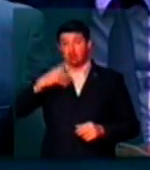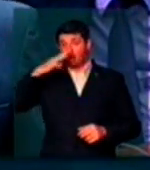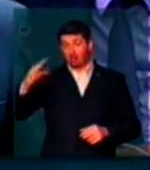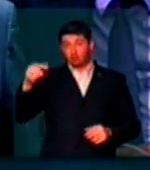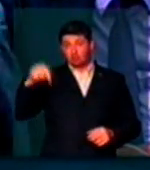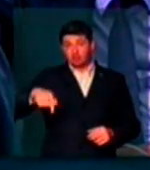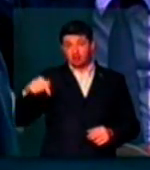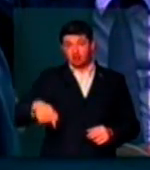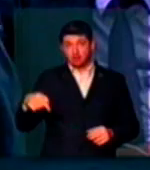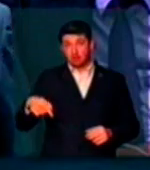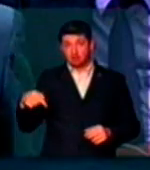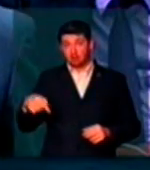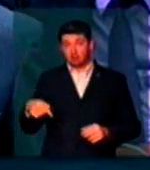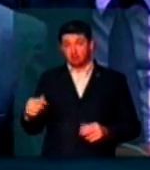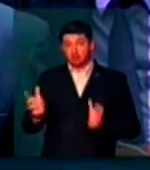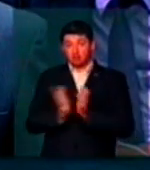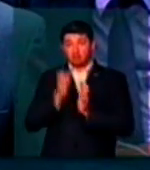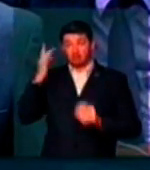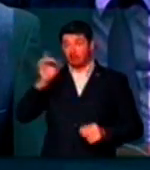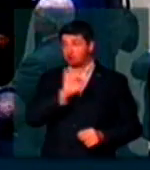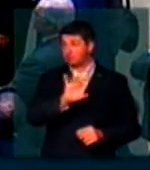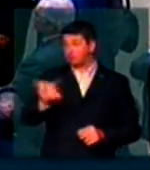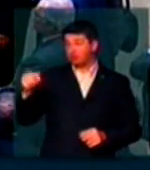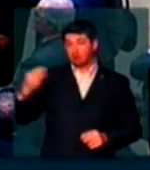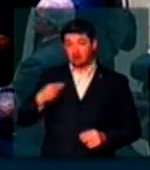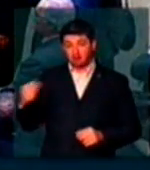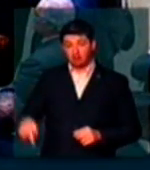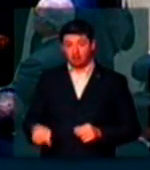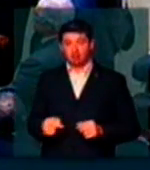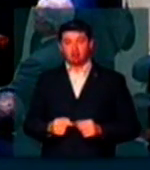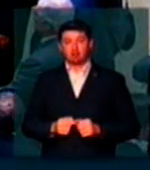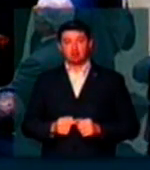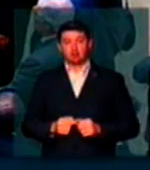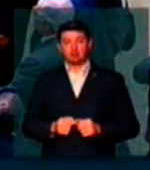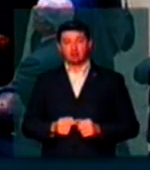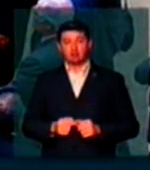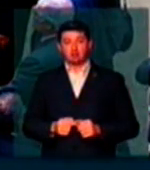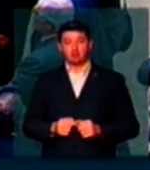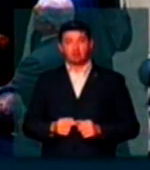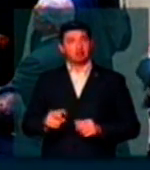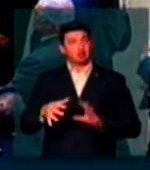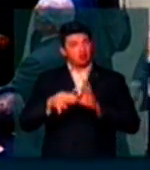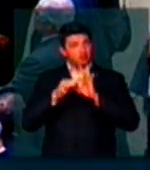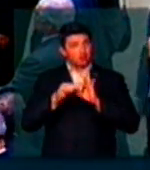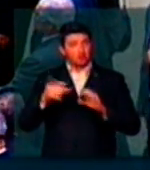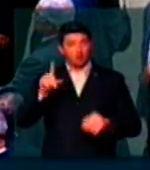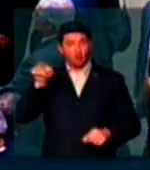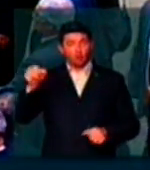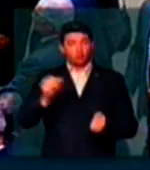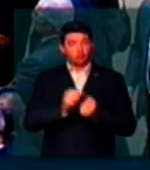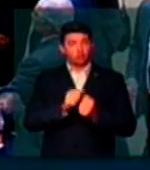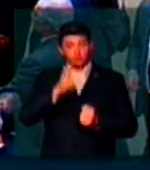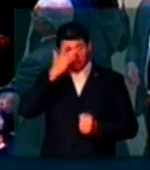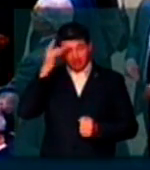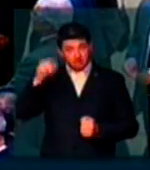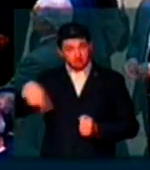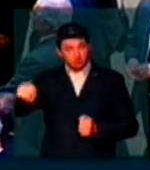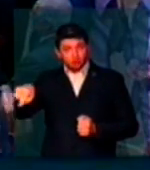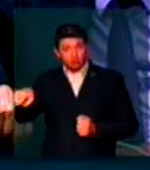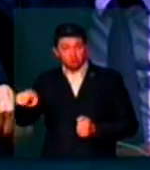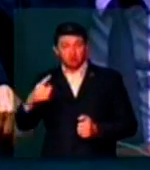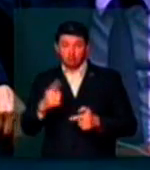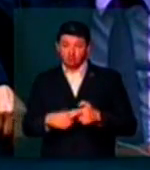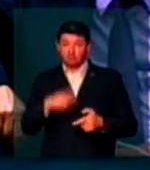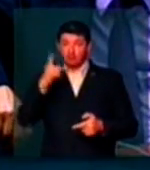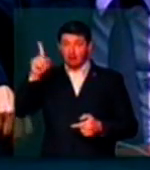esta casa, aos partidos políticos, que não se abracem com esta organização, porque